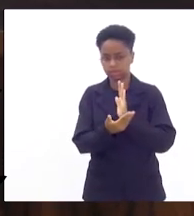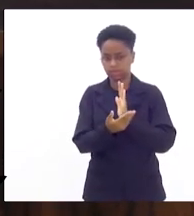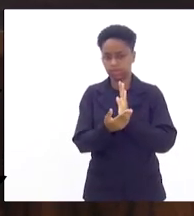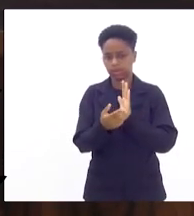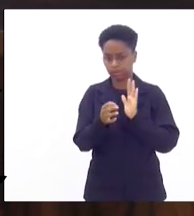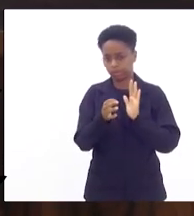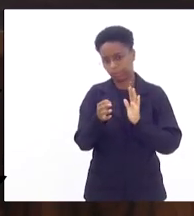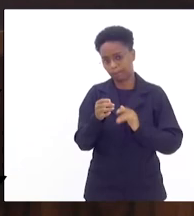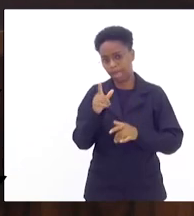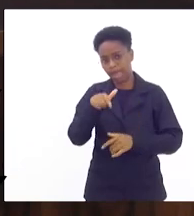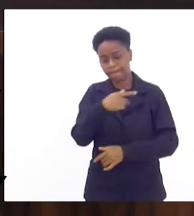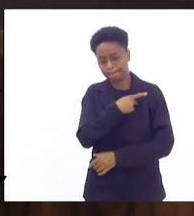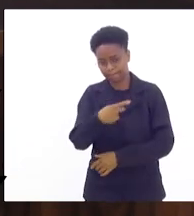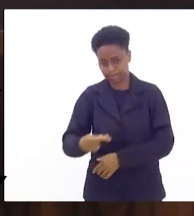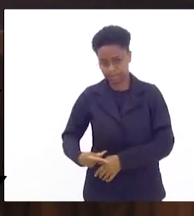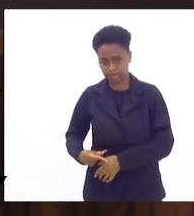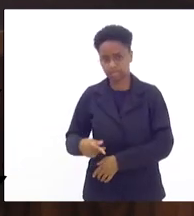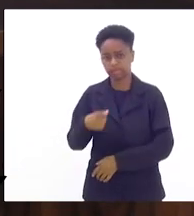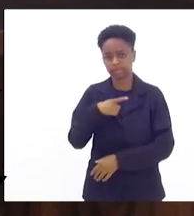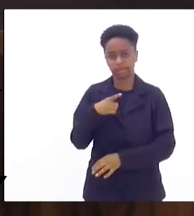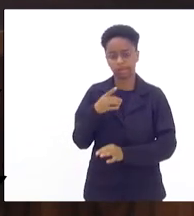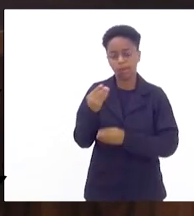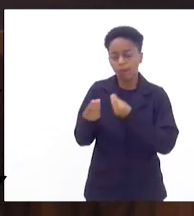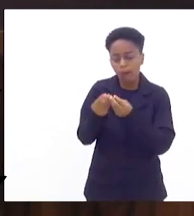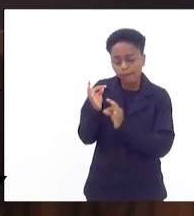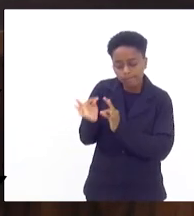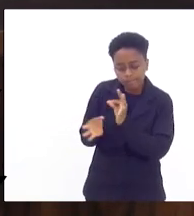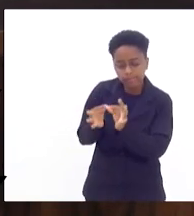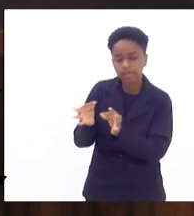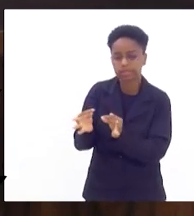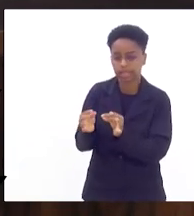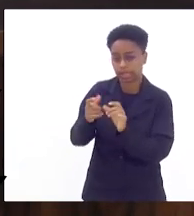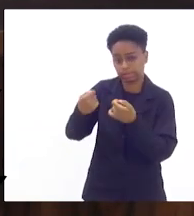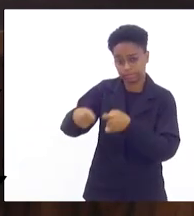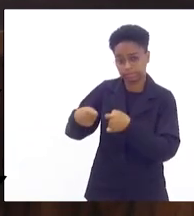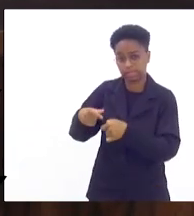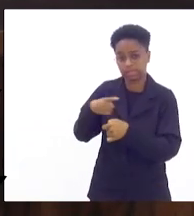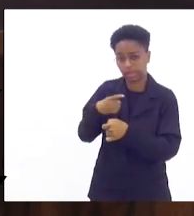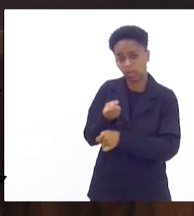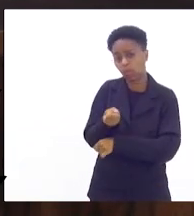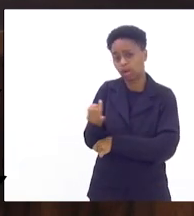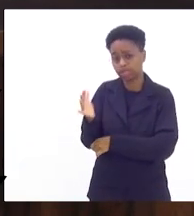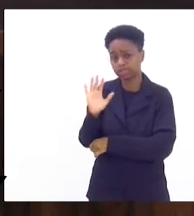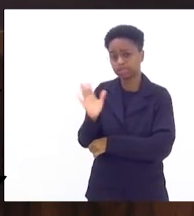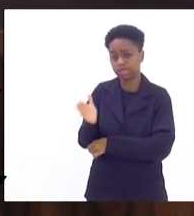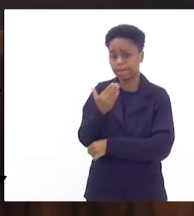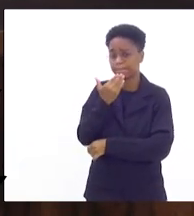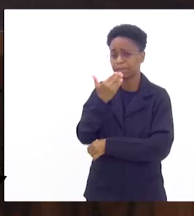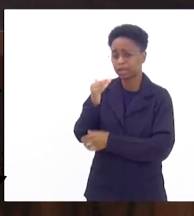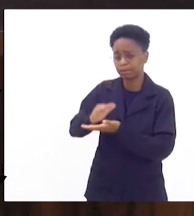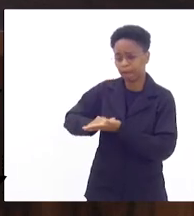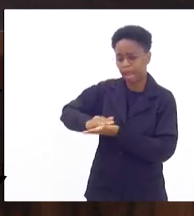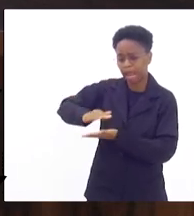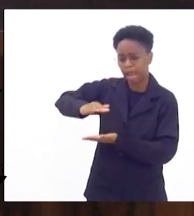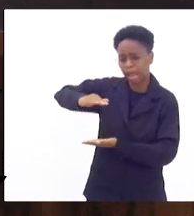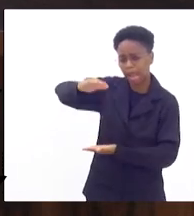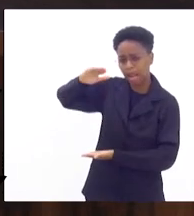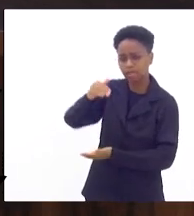o presidente da companhia, para tratar essa demanda que está reprimida, ou seja, essa quantidade que já está lá solicitando,